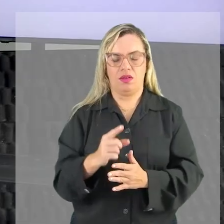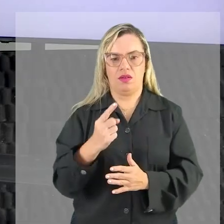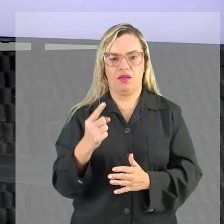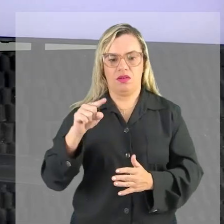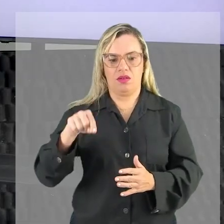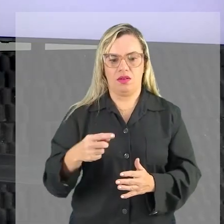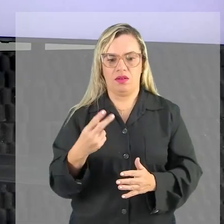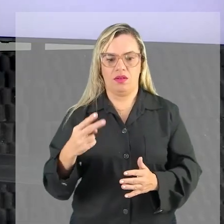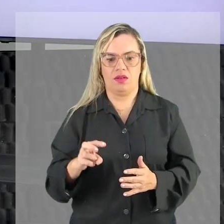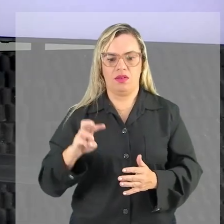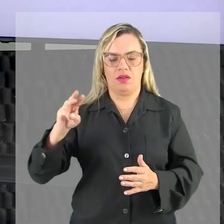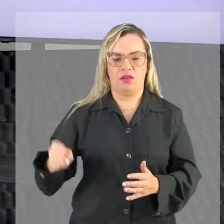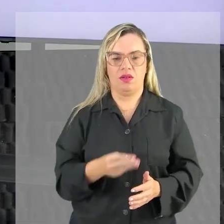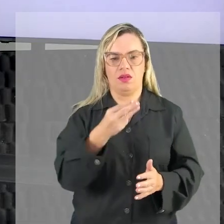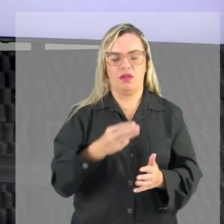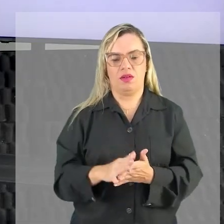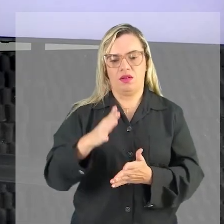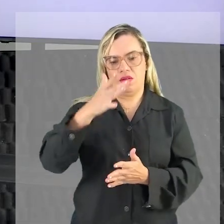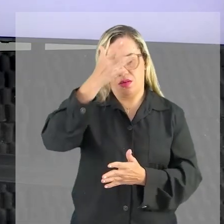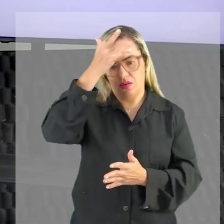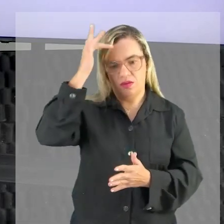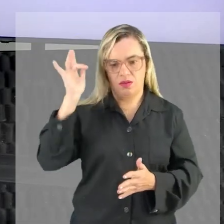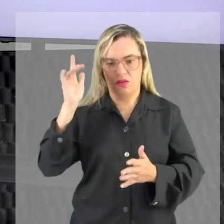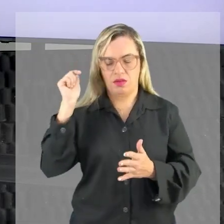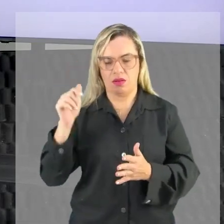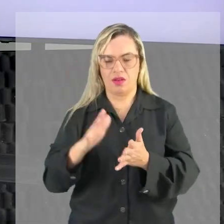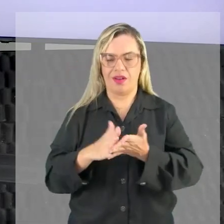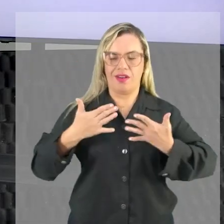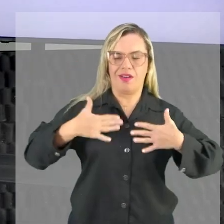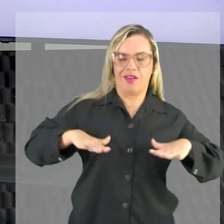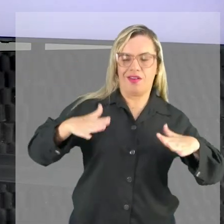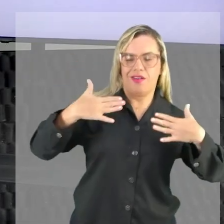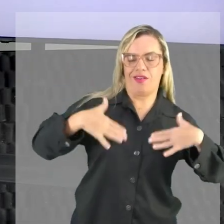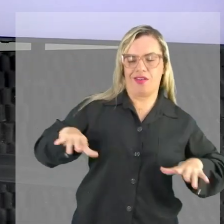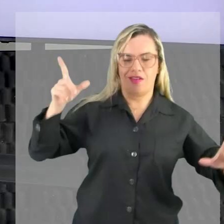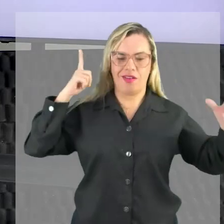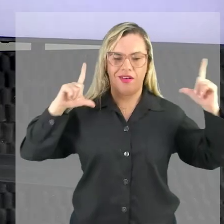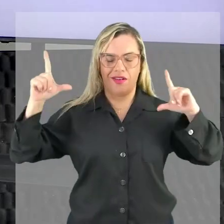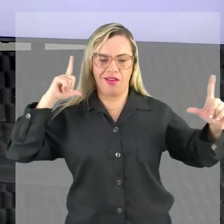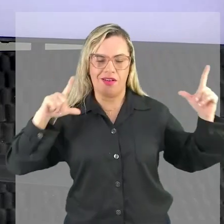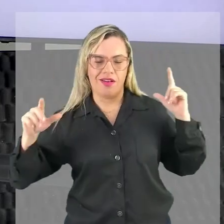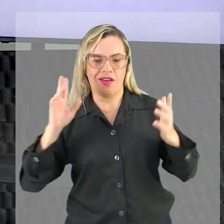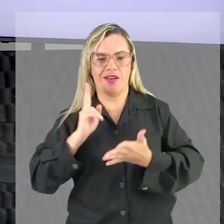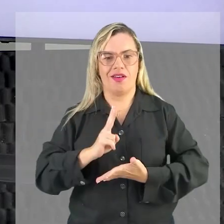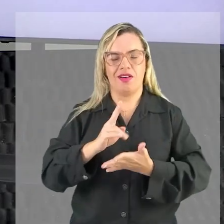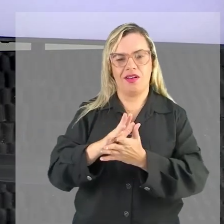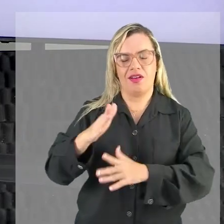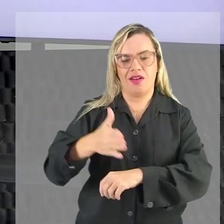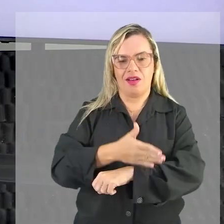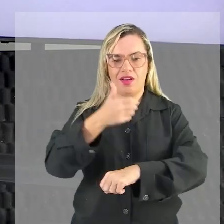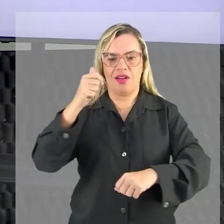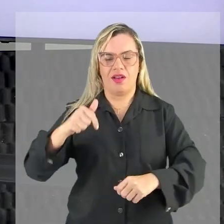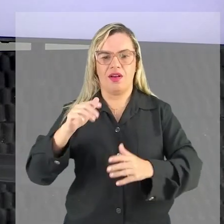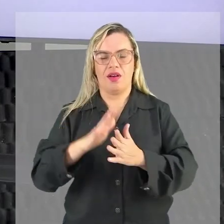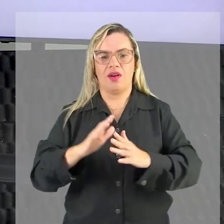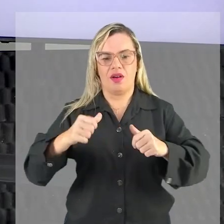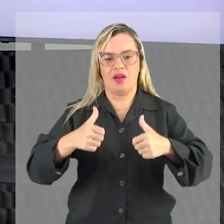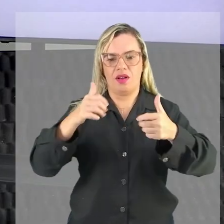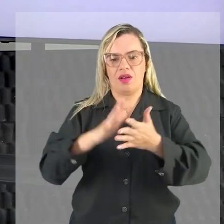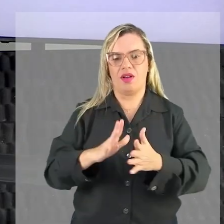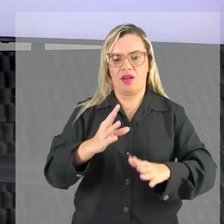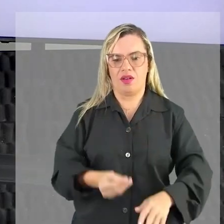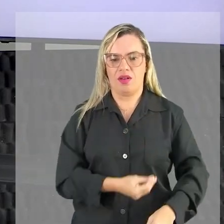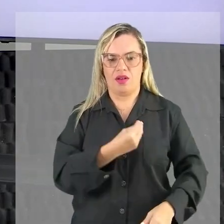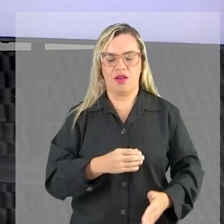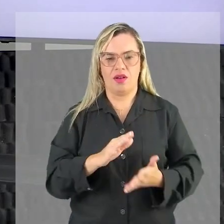e se divertir, seguido de melhorar a qualidade de vida ou bem-estar. A falta de